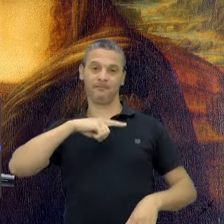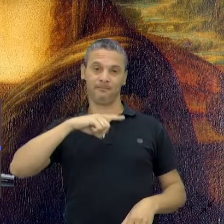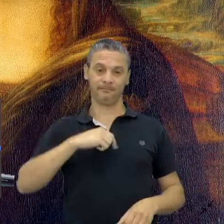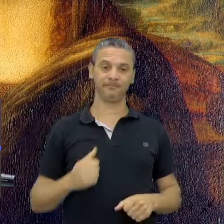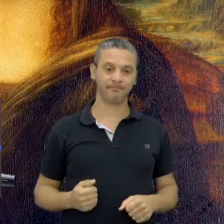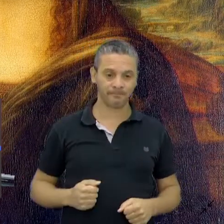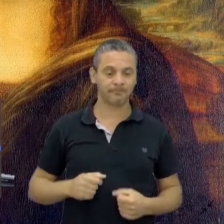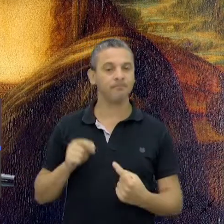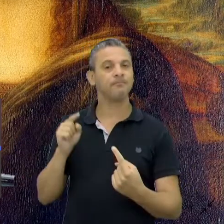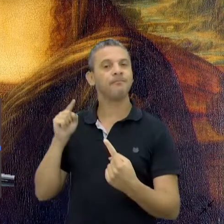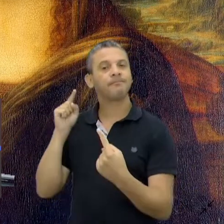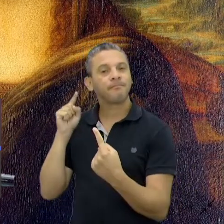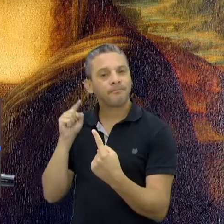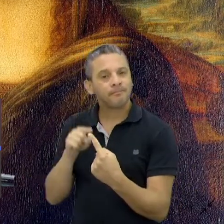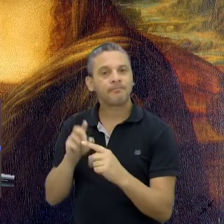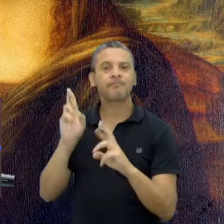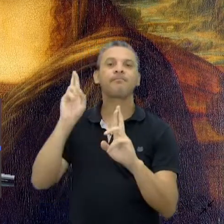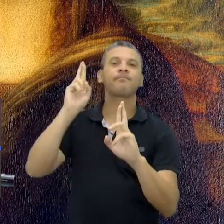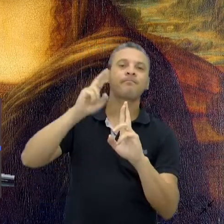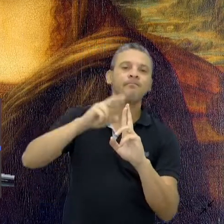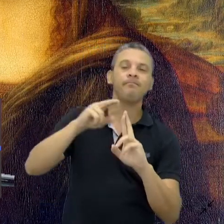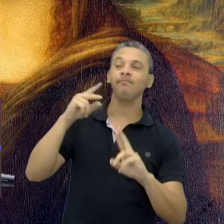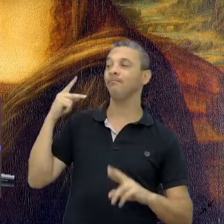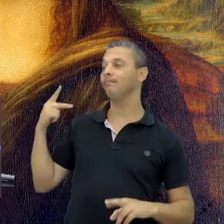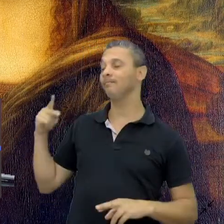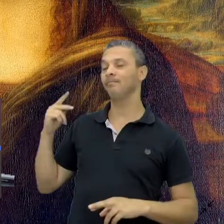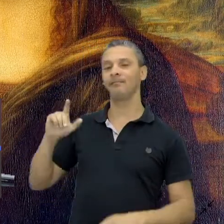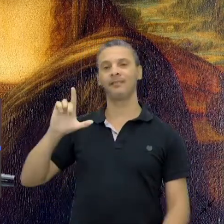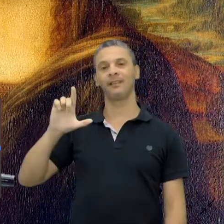eu reproduzir, mas dar os créditos ao